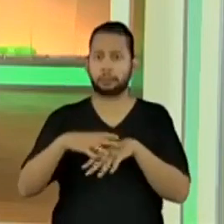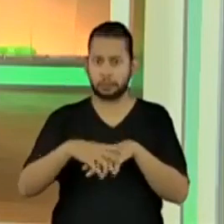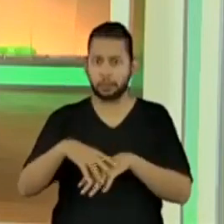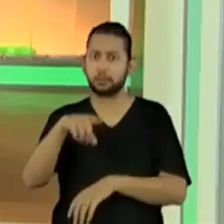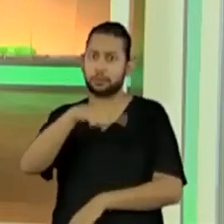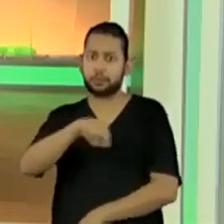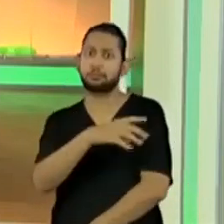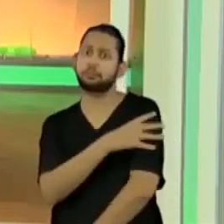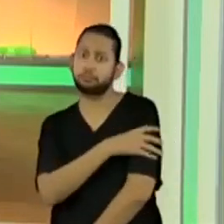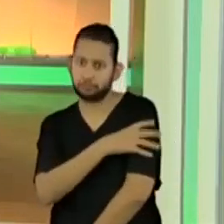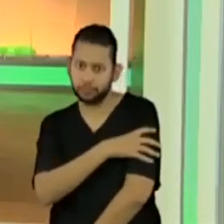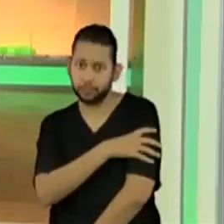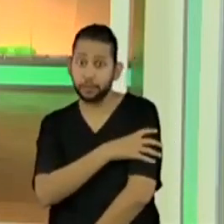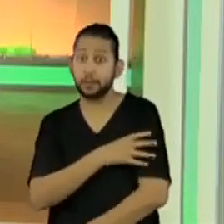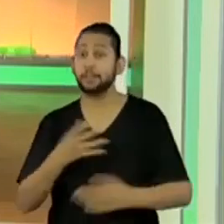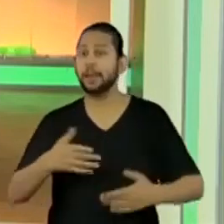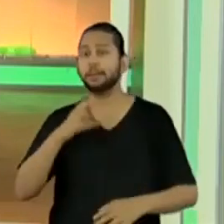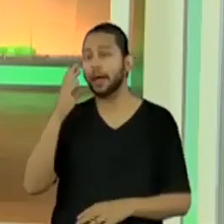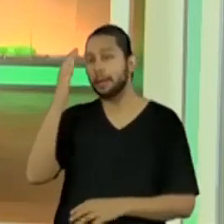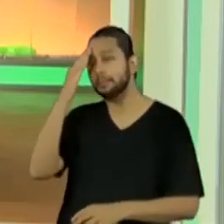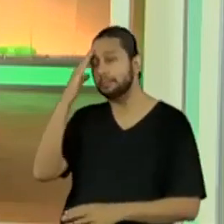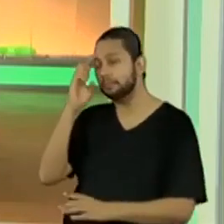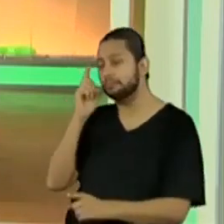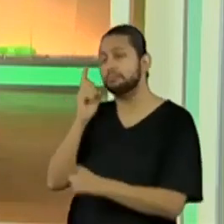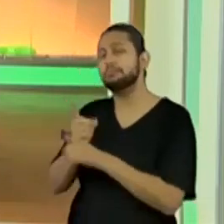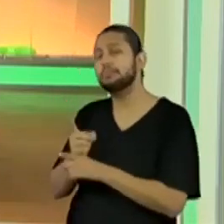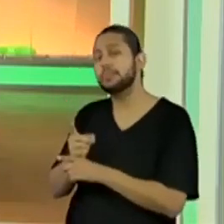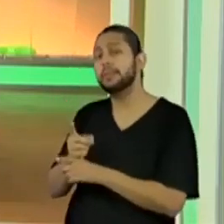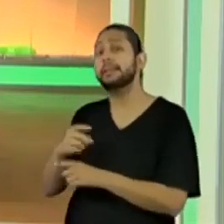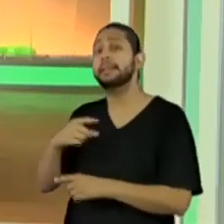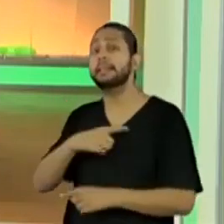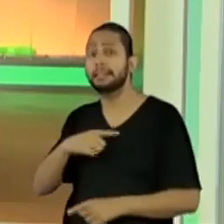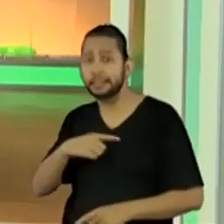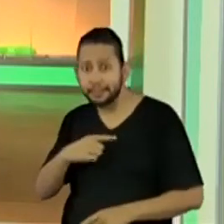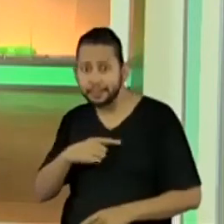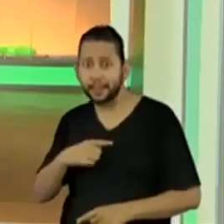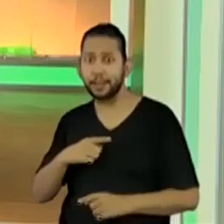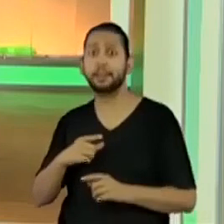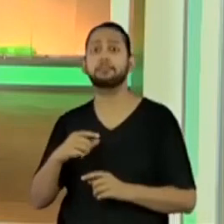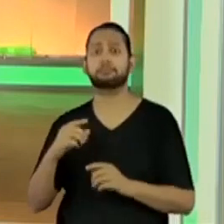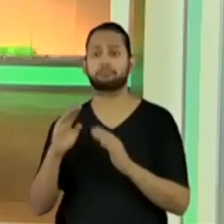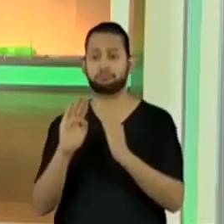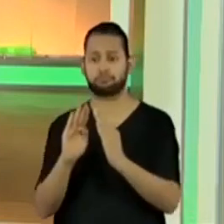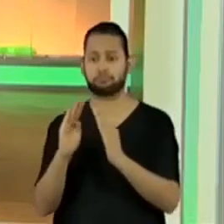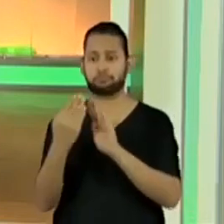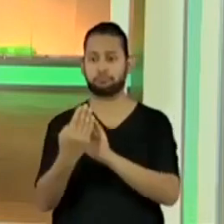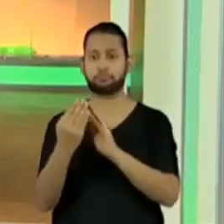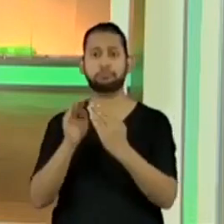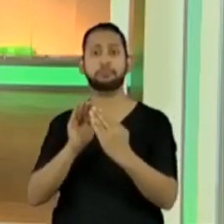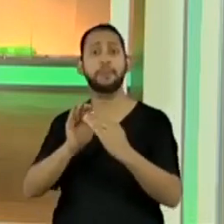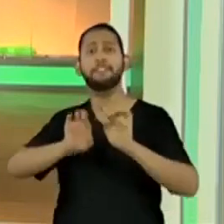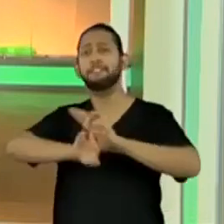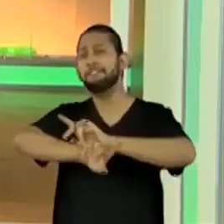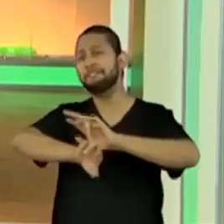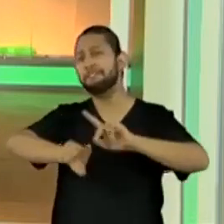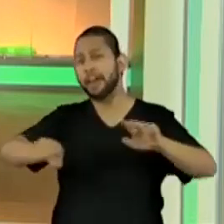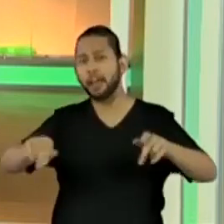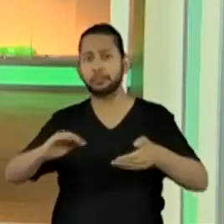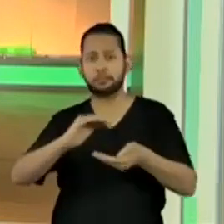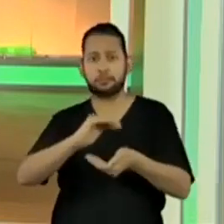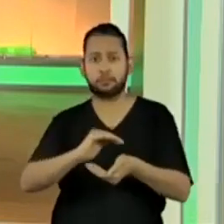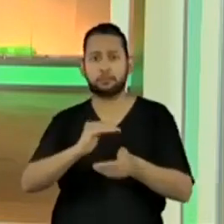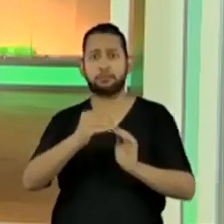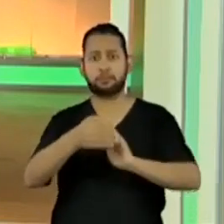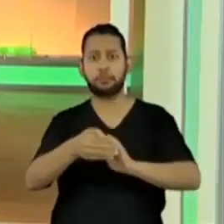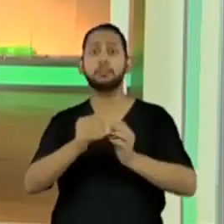com a habilidade identificar as regularidades nas contagens de faces, vértices e arestas no